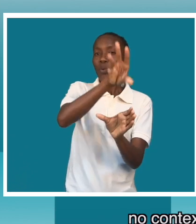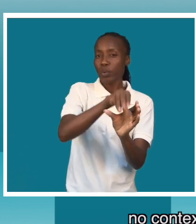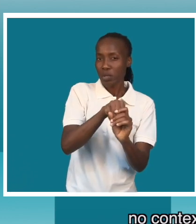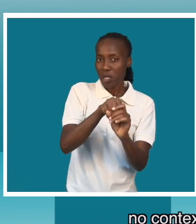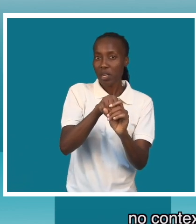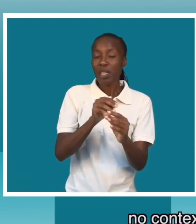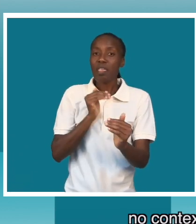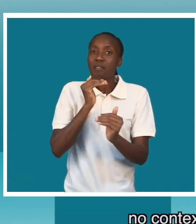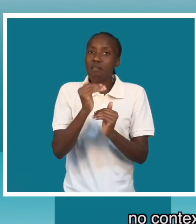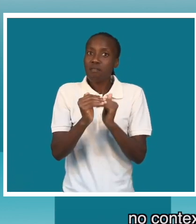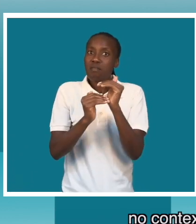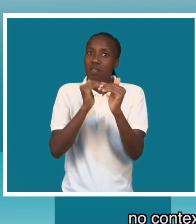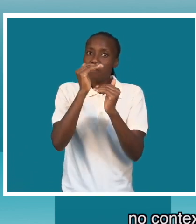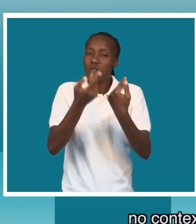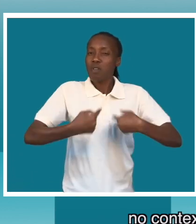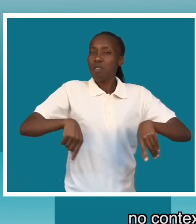inclusão.